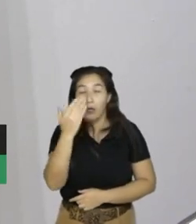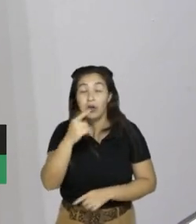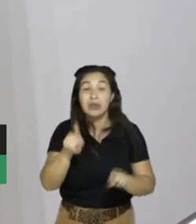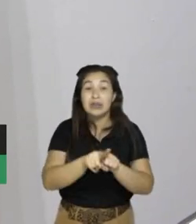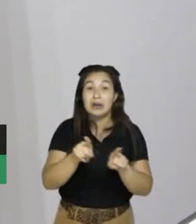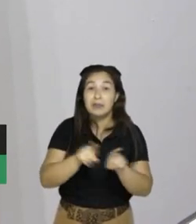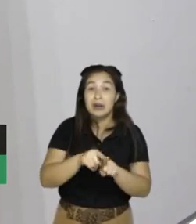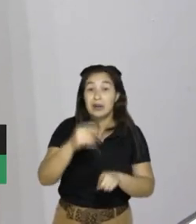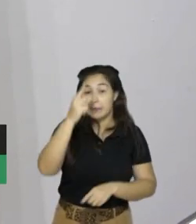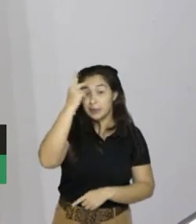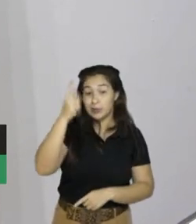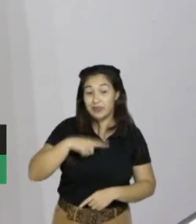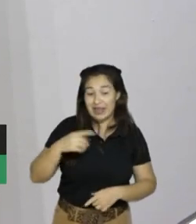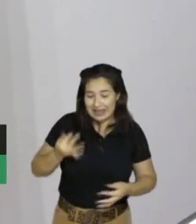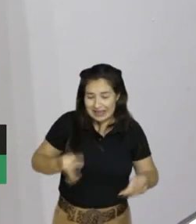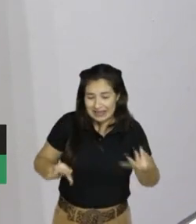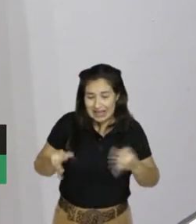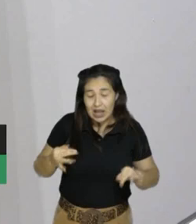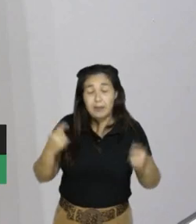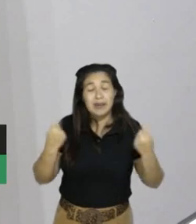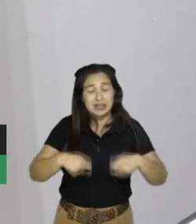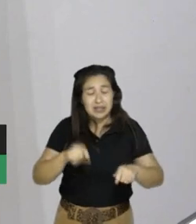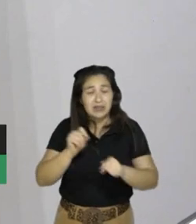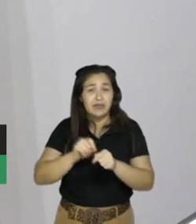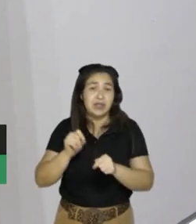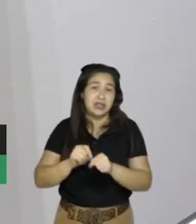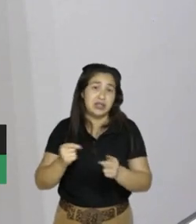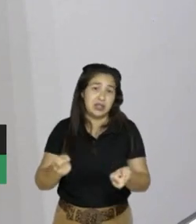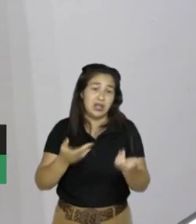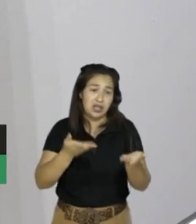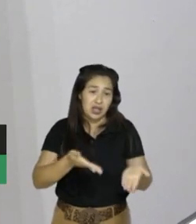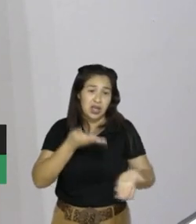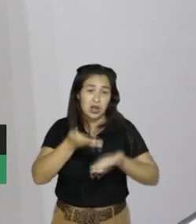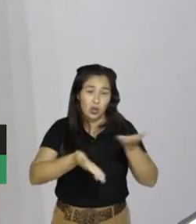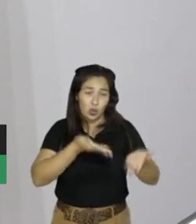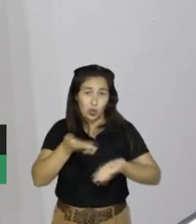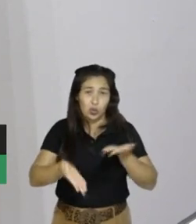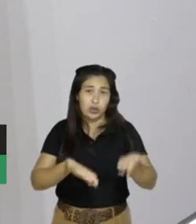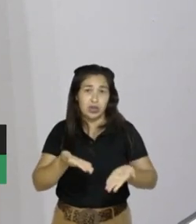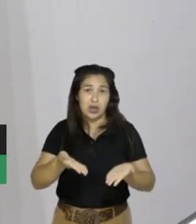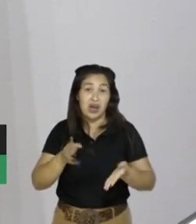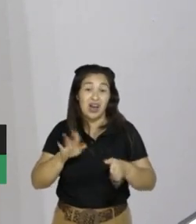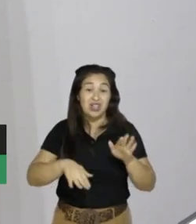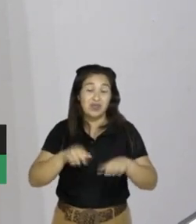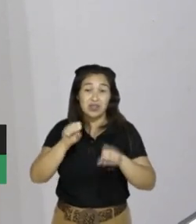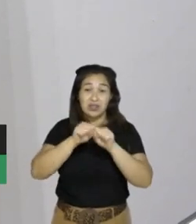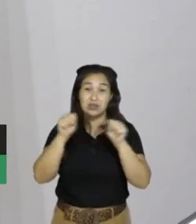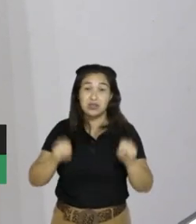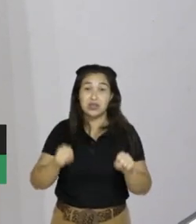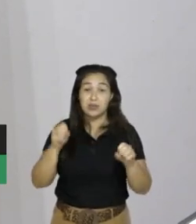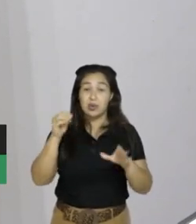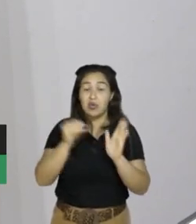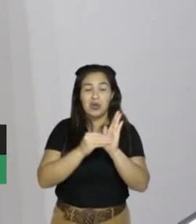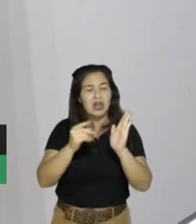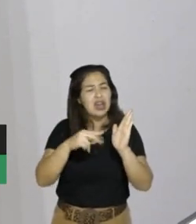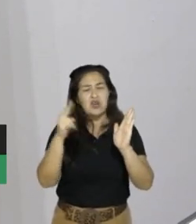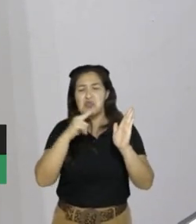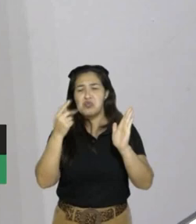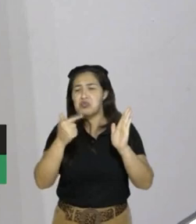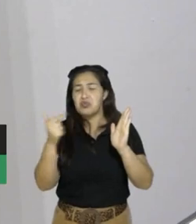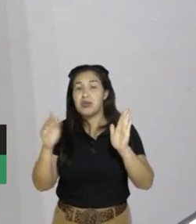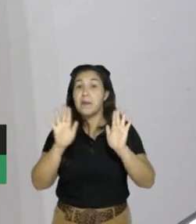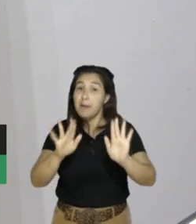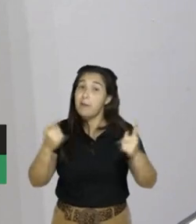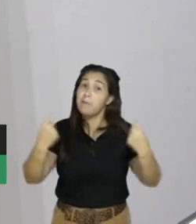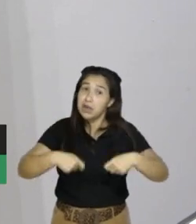ela precisa de fazer aquela cirurgia e o sistema coloca que não é uma cirurgia de urgência mas se ela tá necessitada de fazer aquela cirurgia